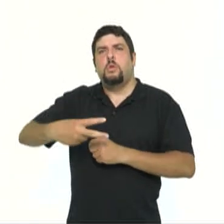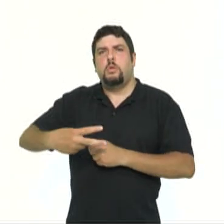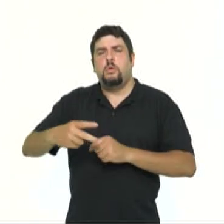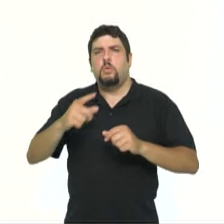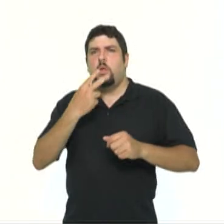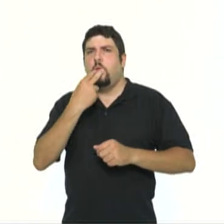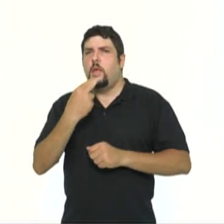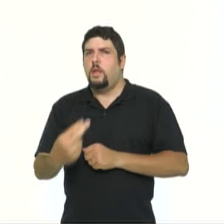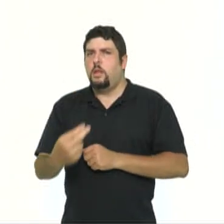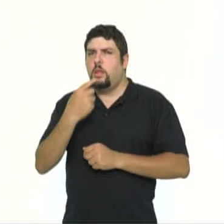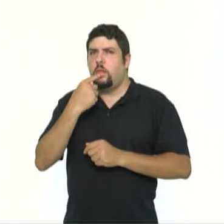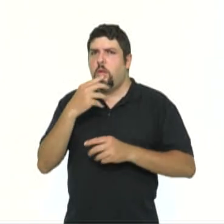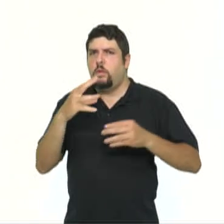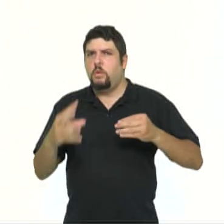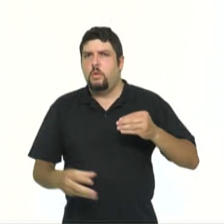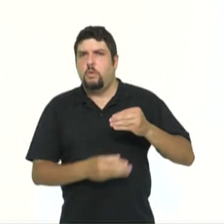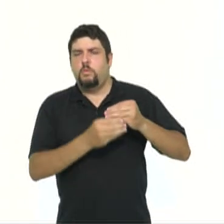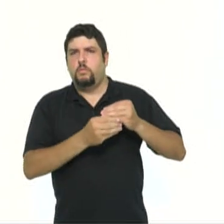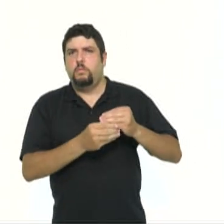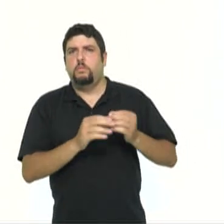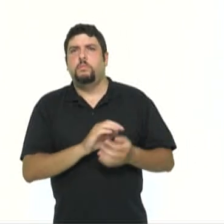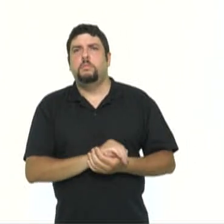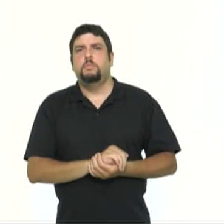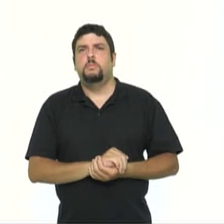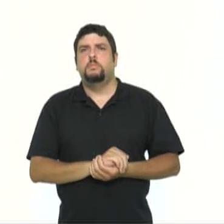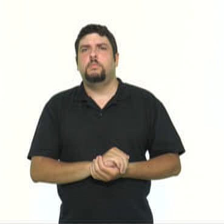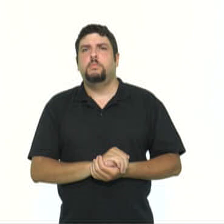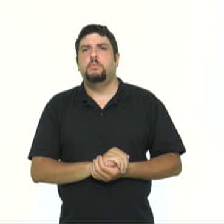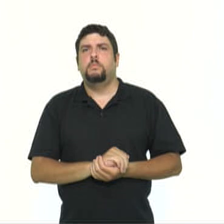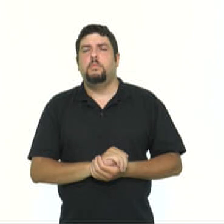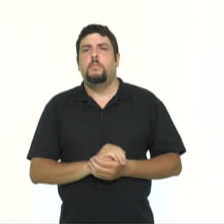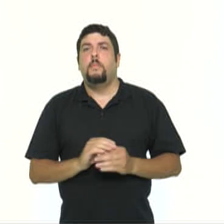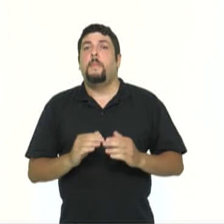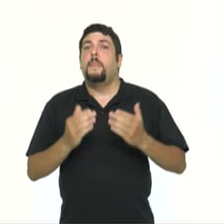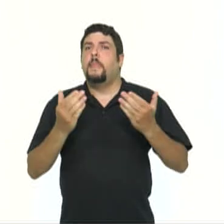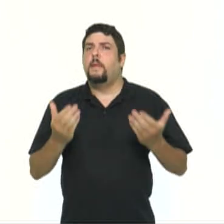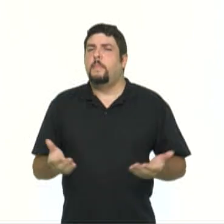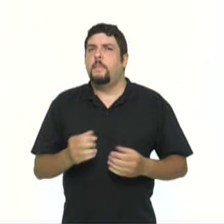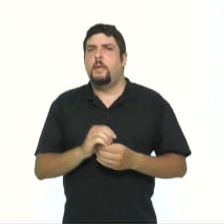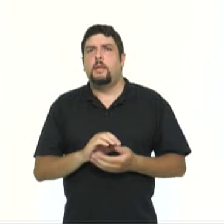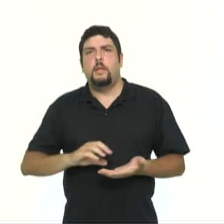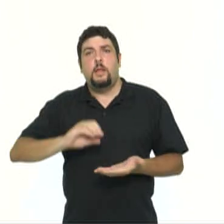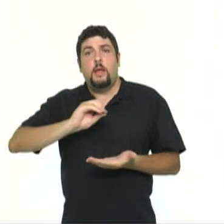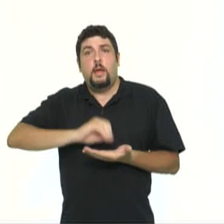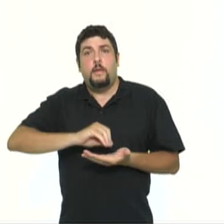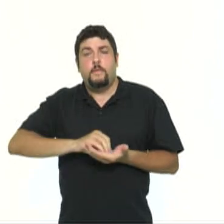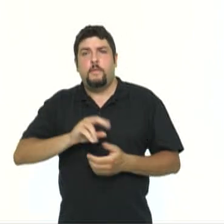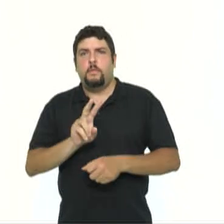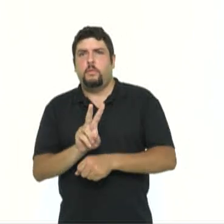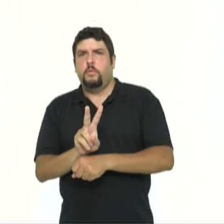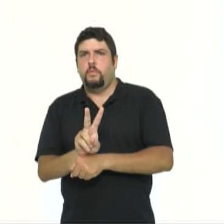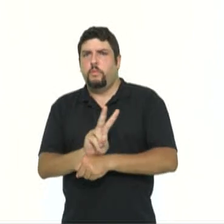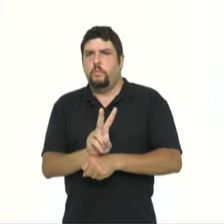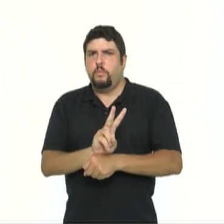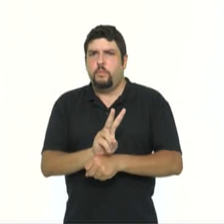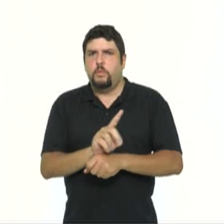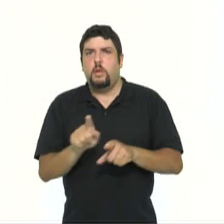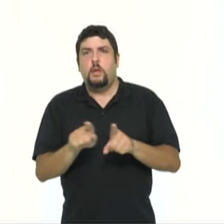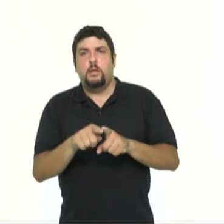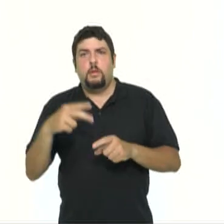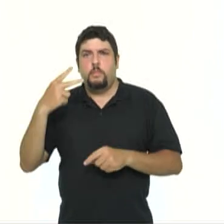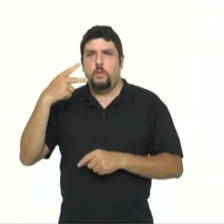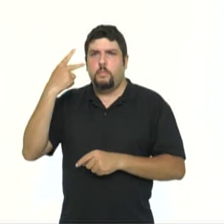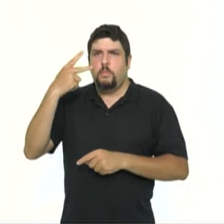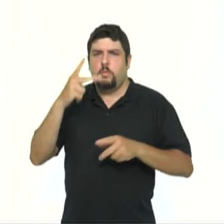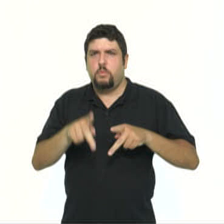no mínimo, à grade curricular pública. Contudo, devido à falta de fiscalização e de políticas